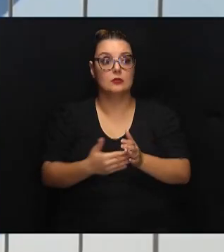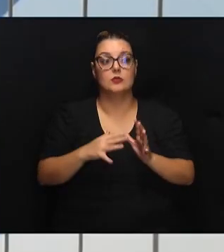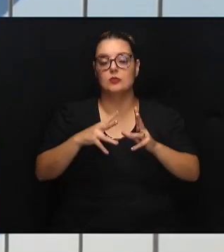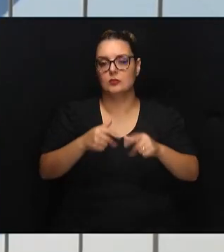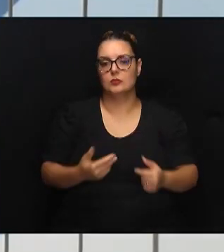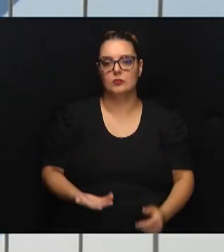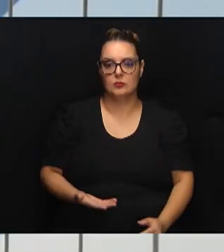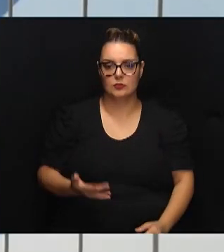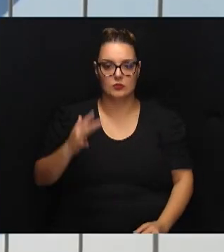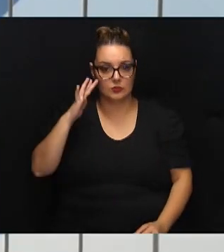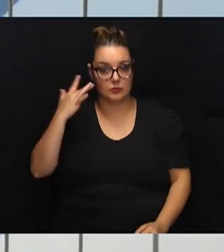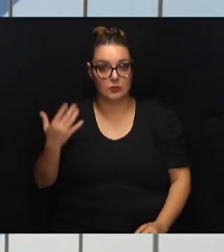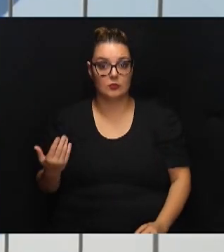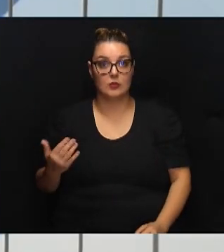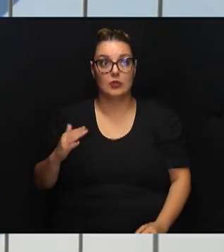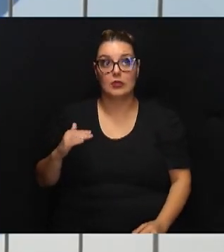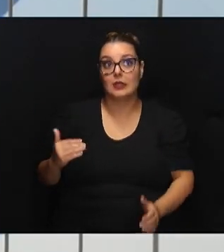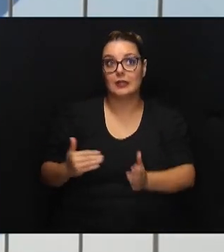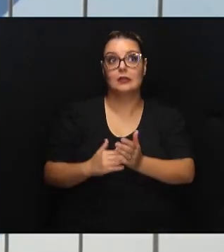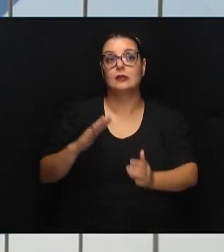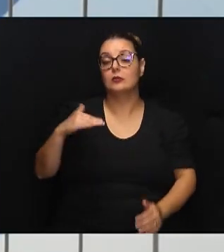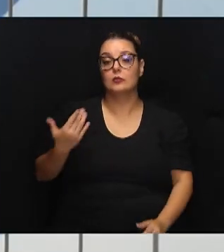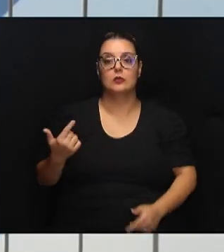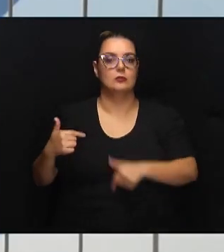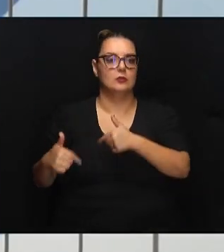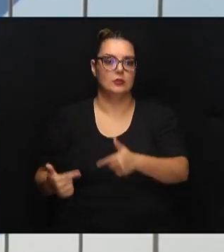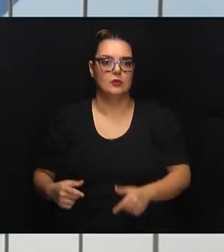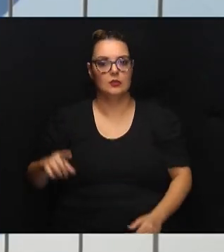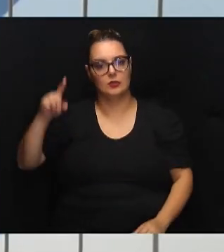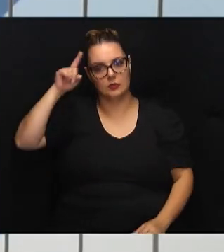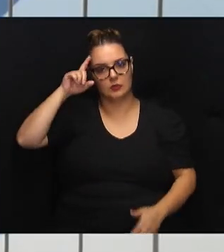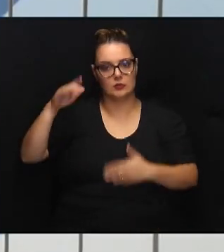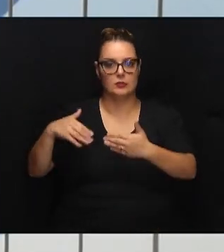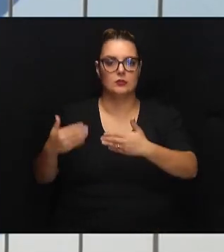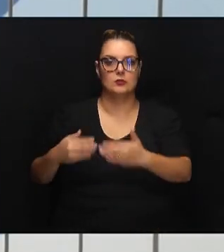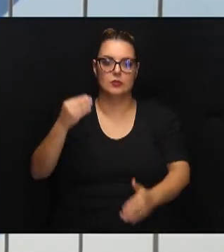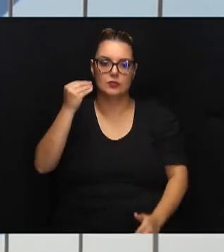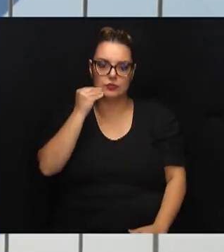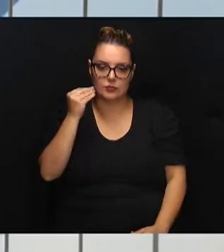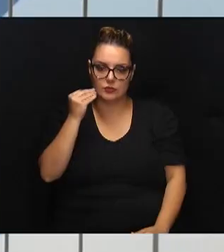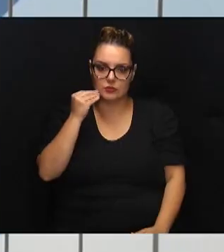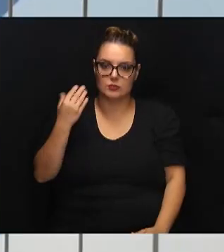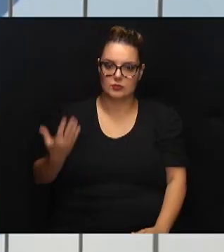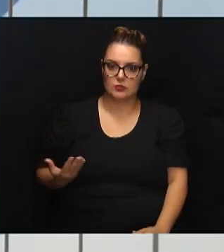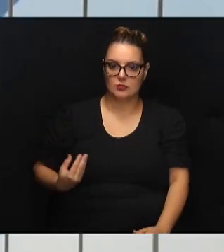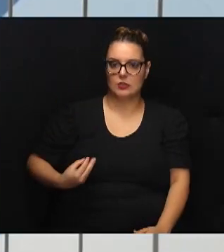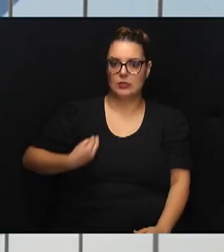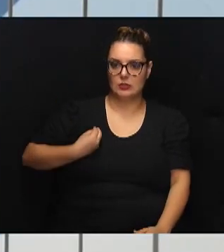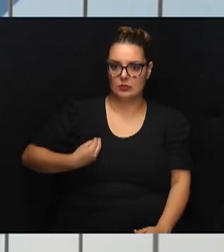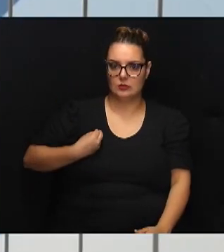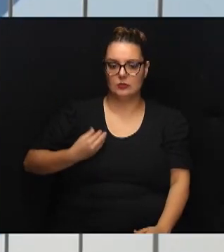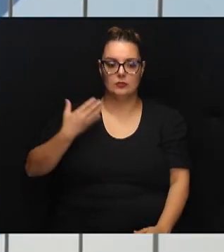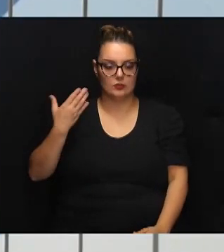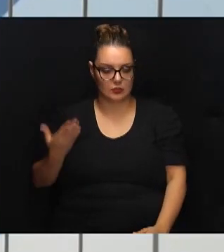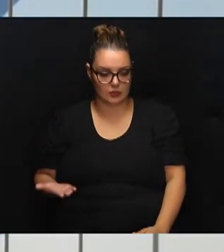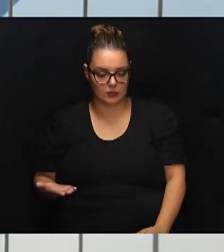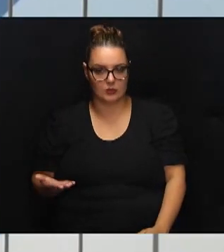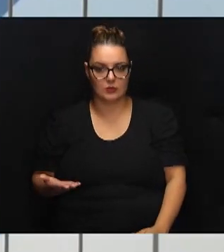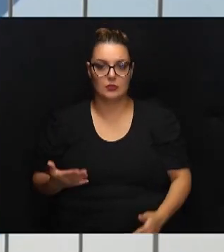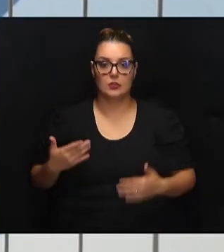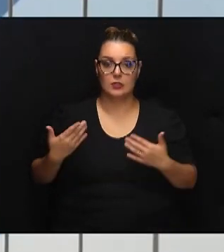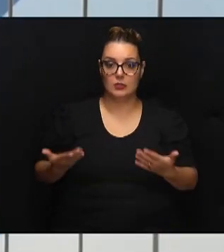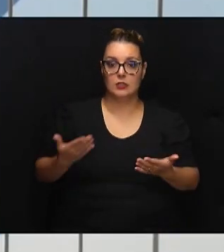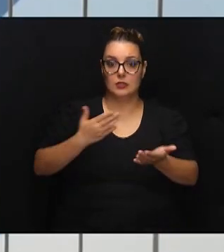ele vai ter aquele emprego, ele fica todo dia tentando viver com aquilo ali, e aí